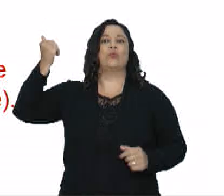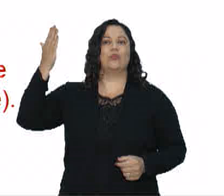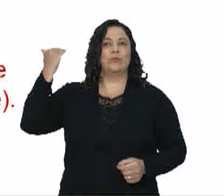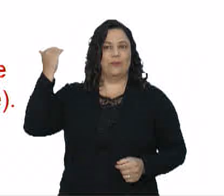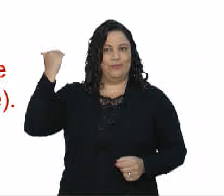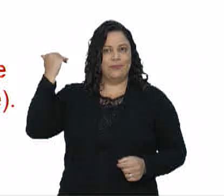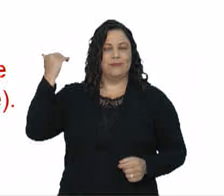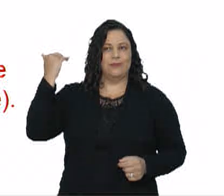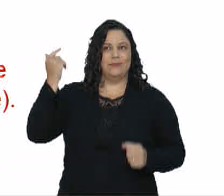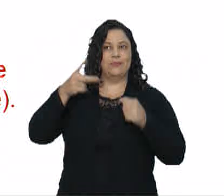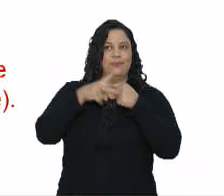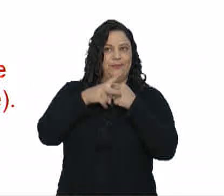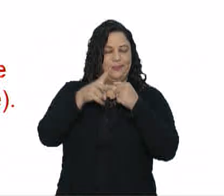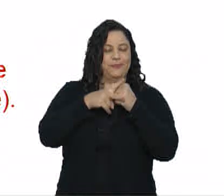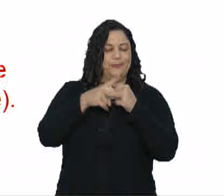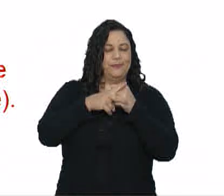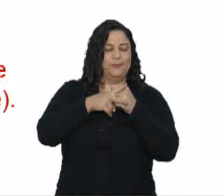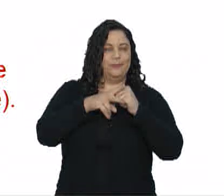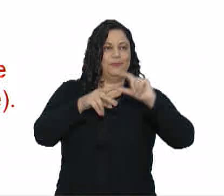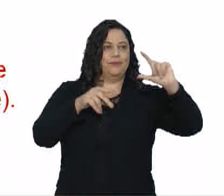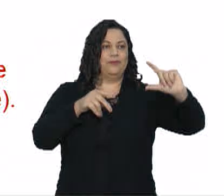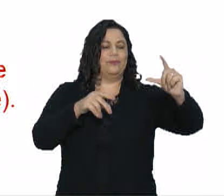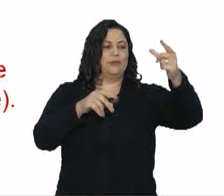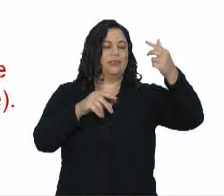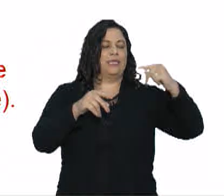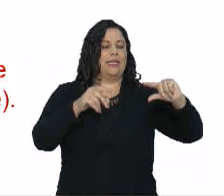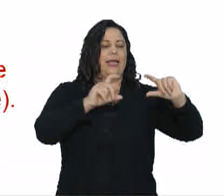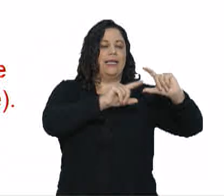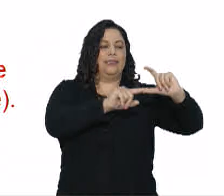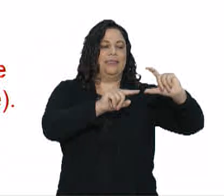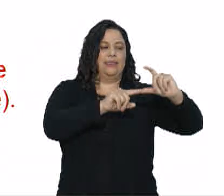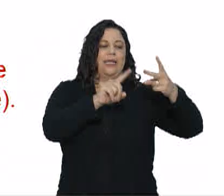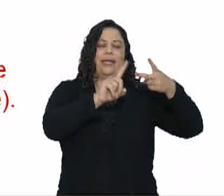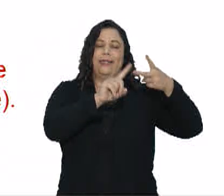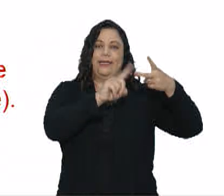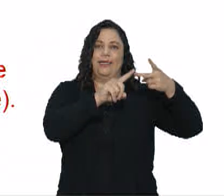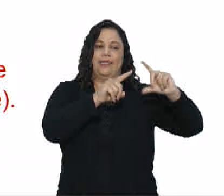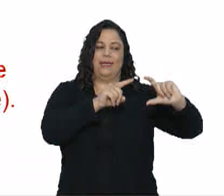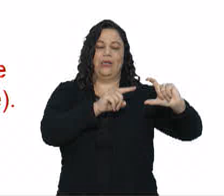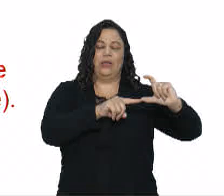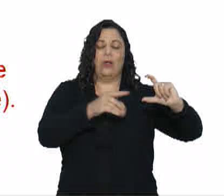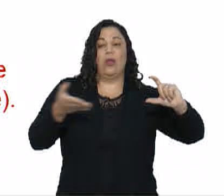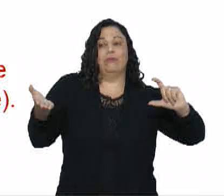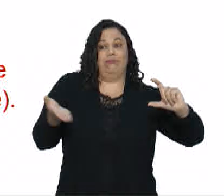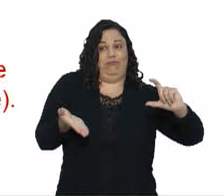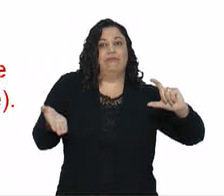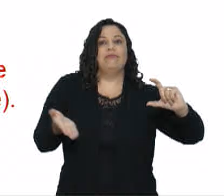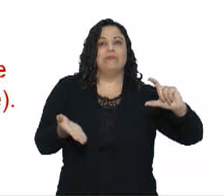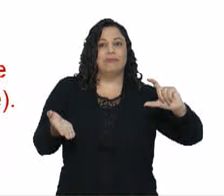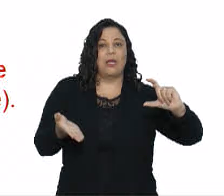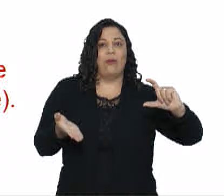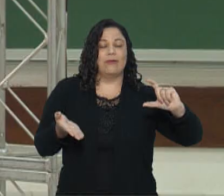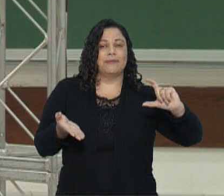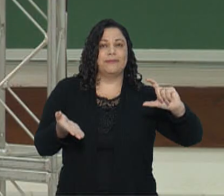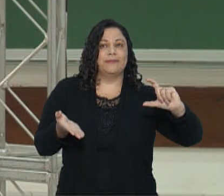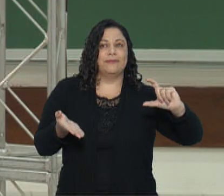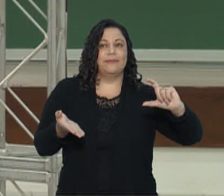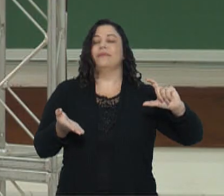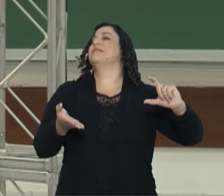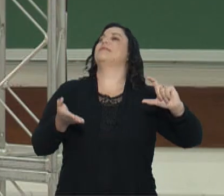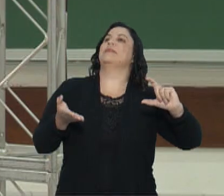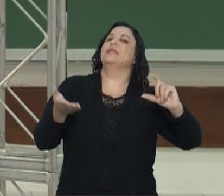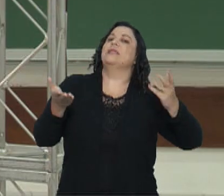perfeito. E no segundo, estão no presente, ambos no modo indicativo. Bom, então, já está dizendo pra gente que está no